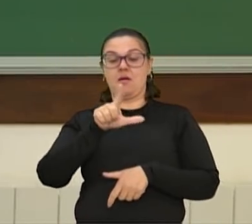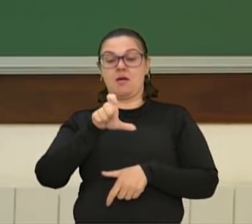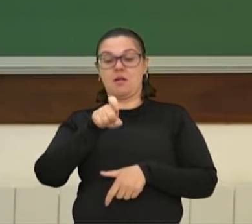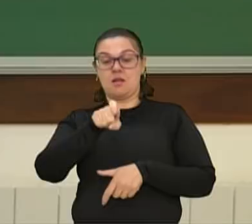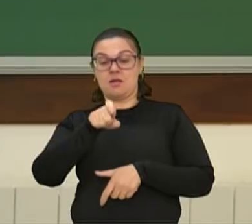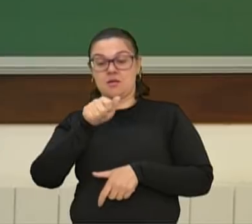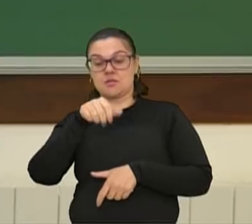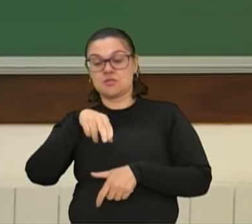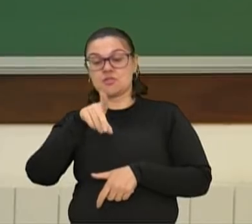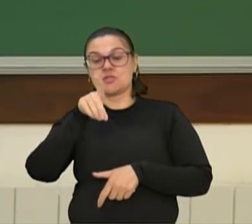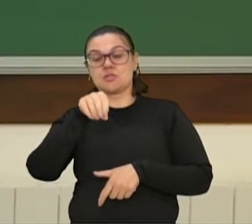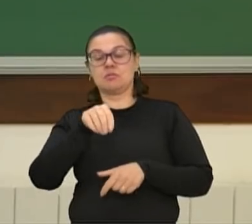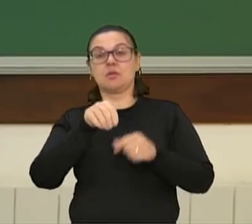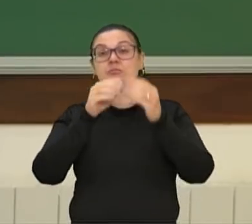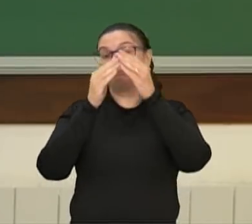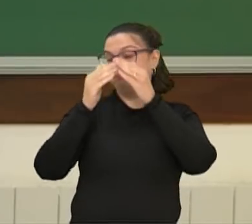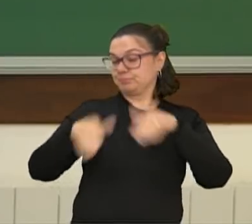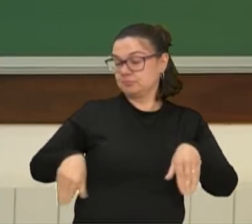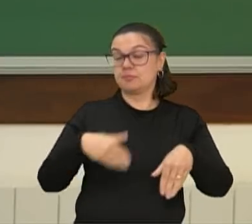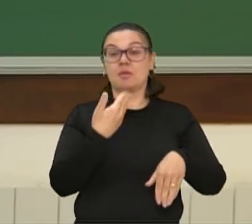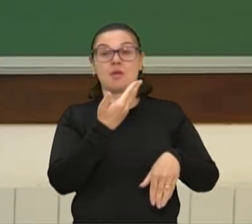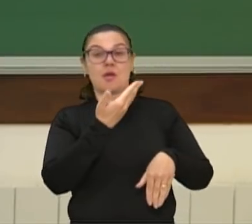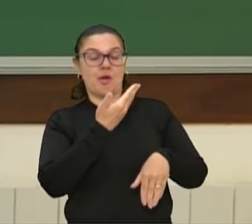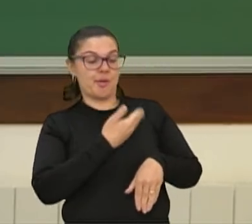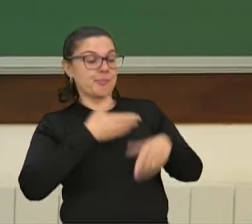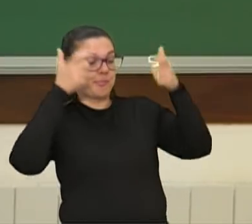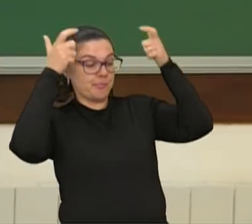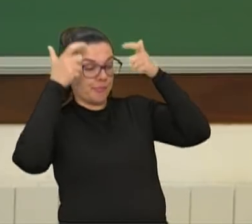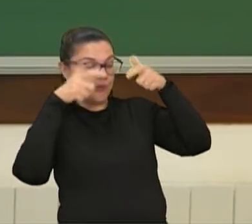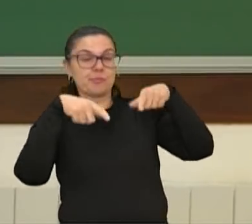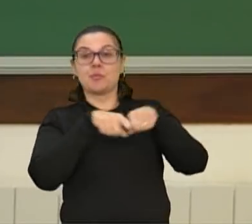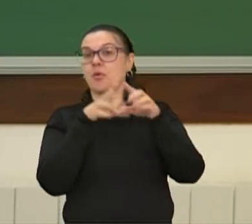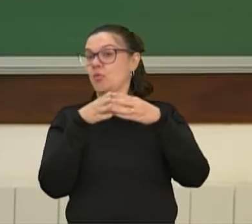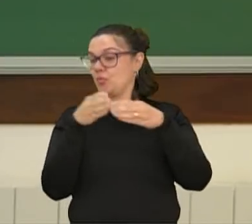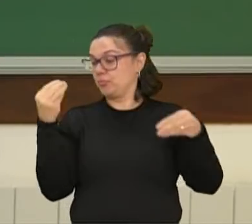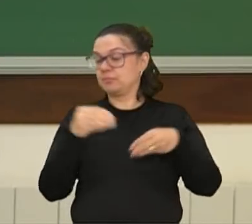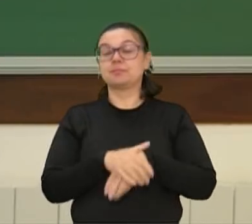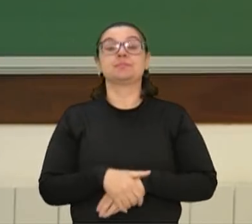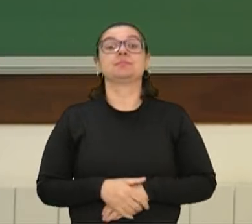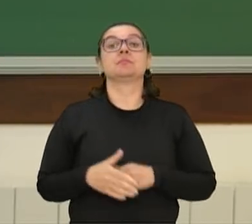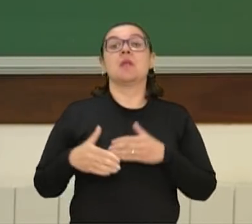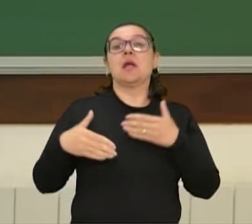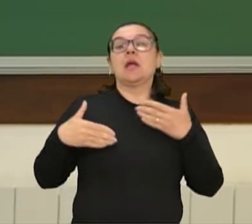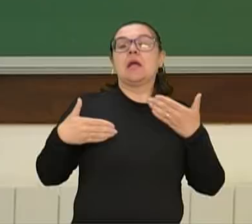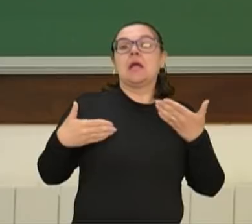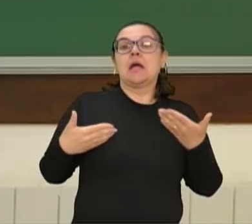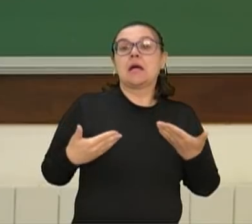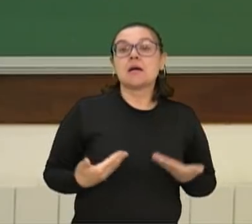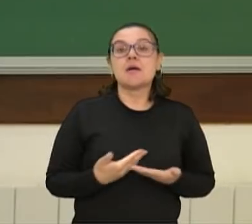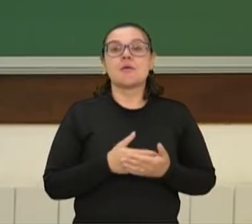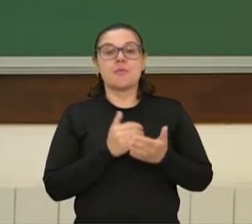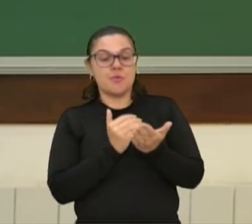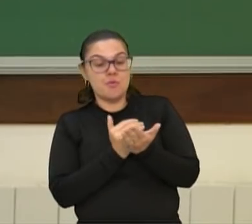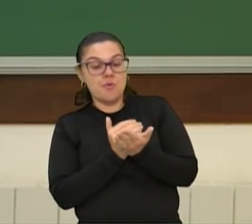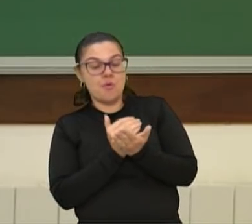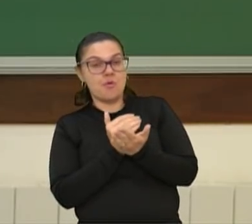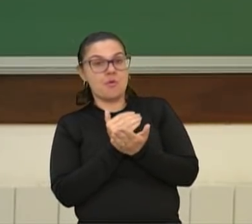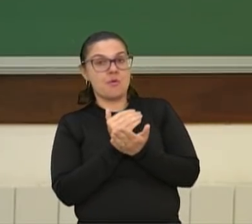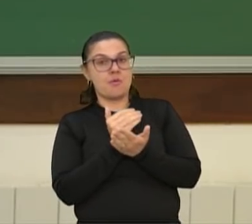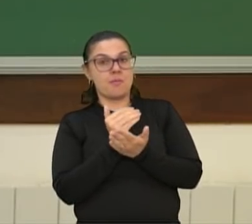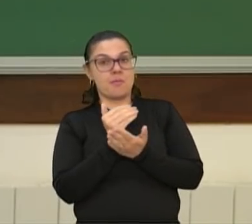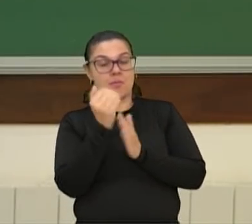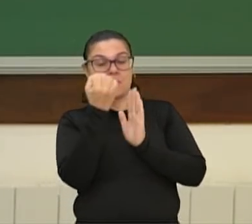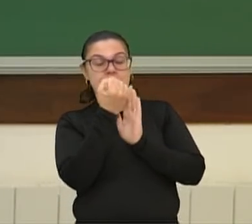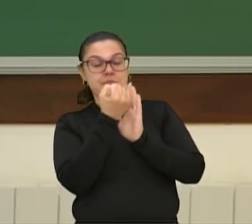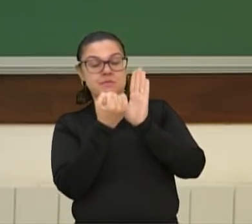quando Alexandre caiu, o amigo do rei, Aristóteles, sumiu junto. De tal maneira que no início